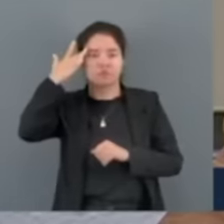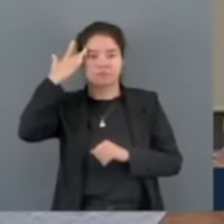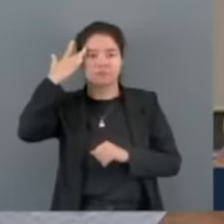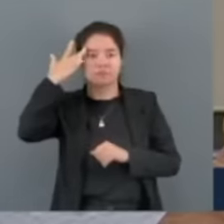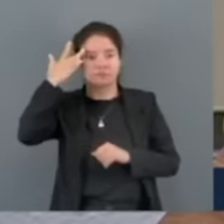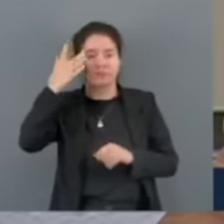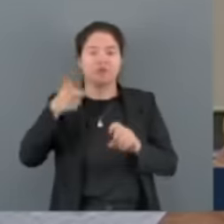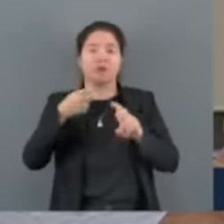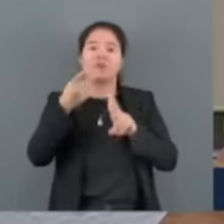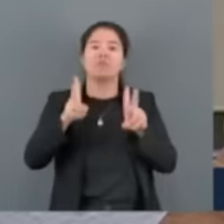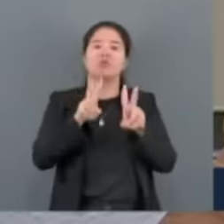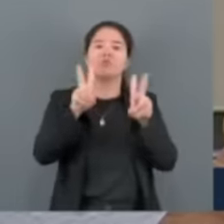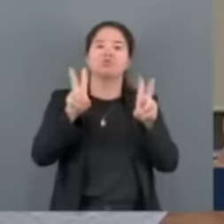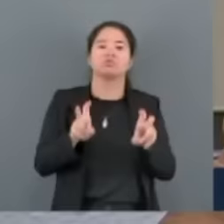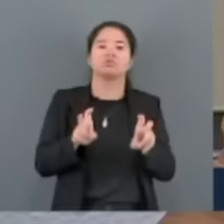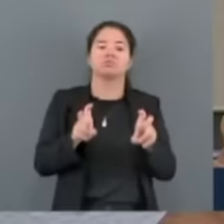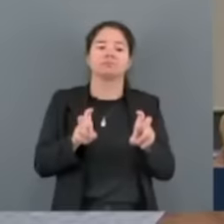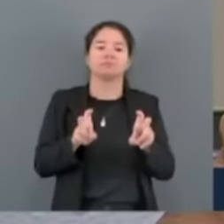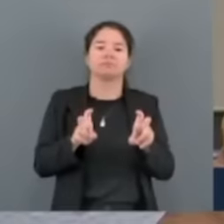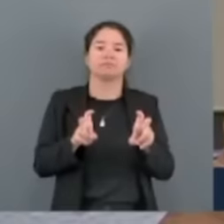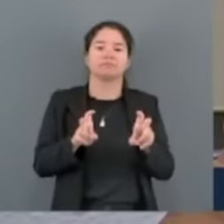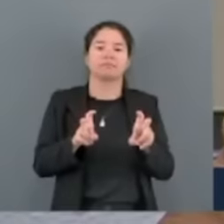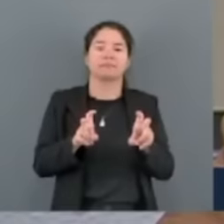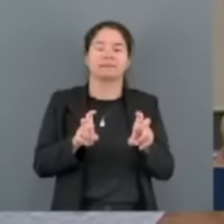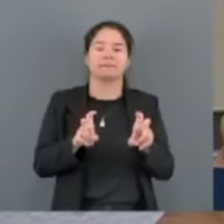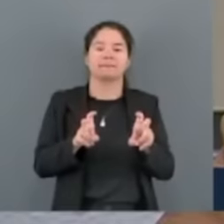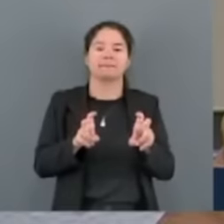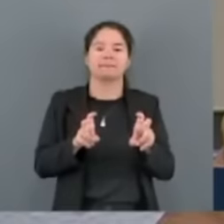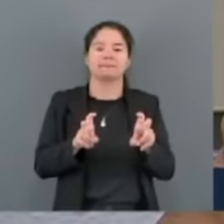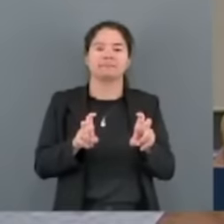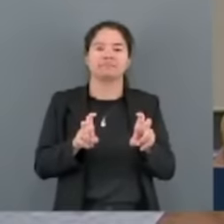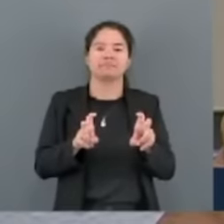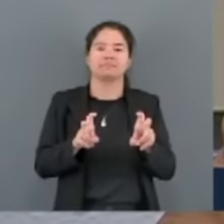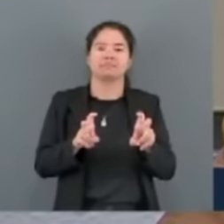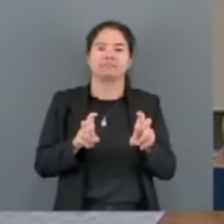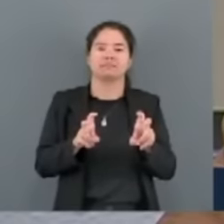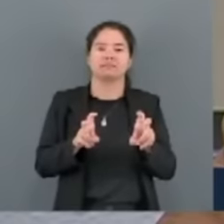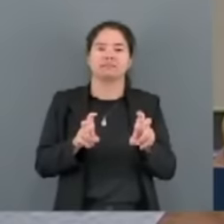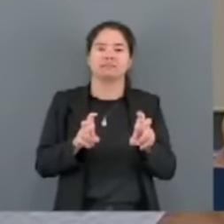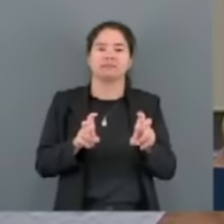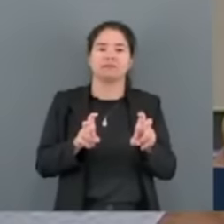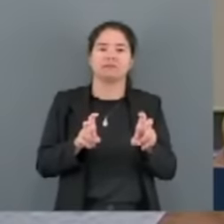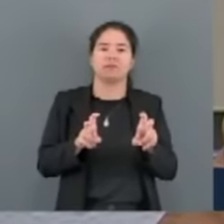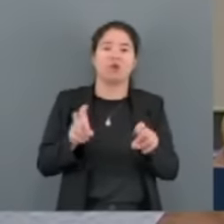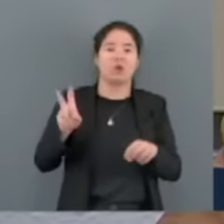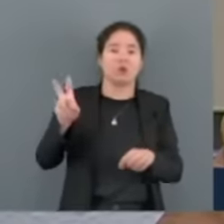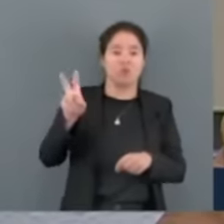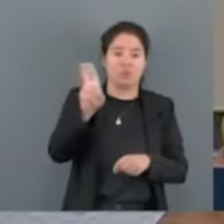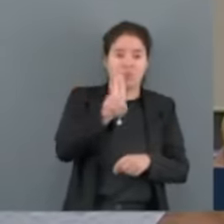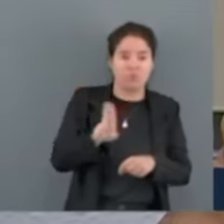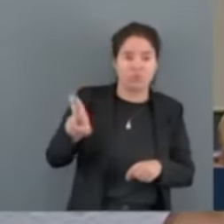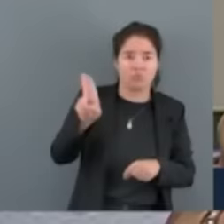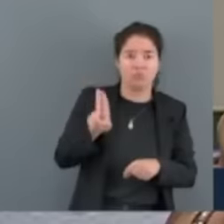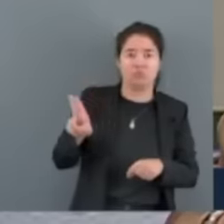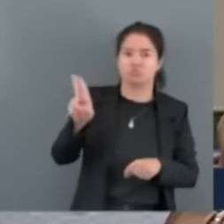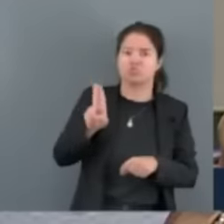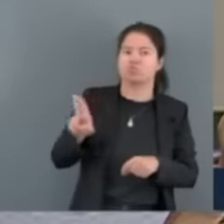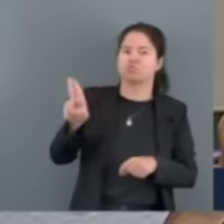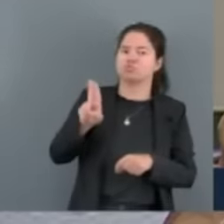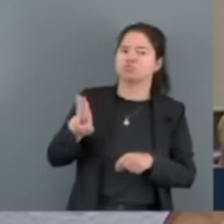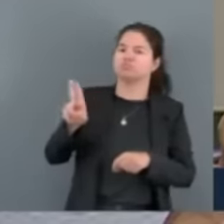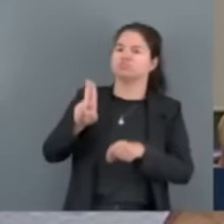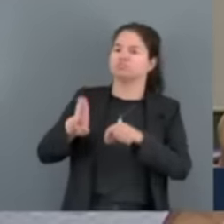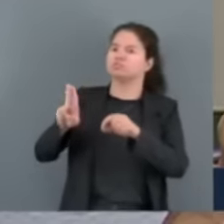dizem respeito em alguma medida ao uso totalmente criterioso que o